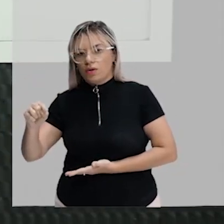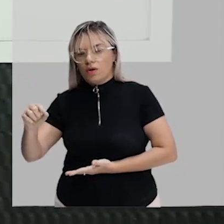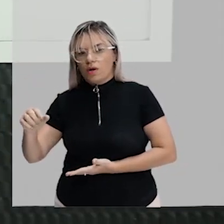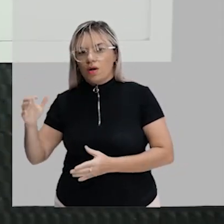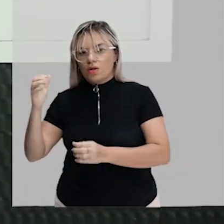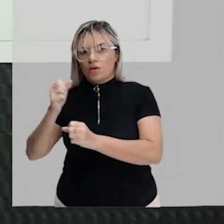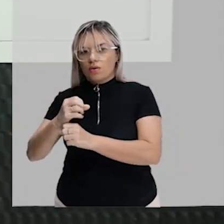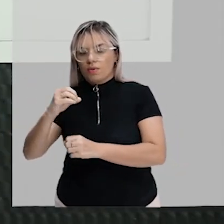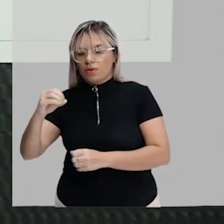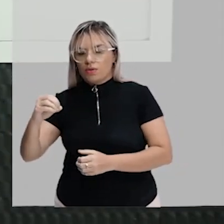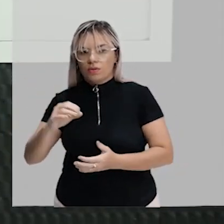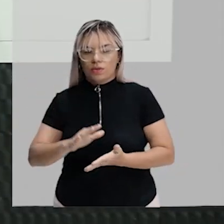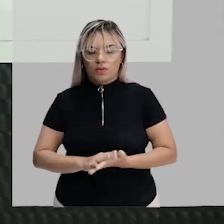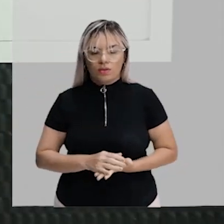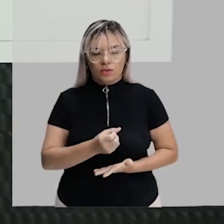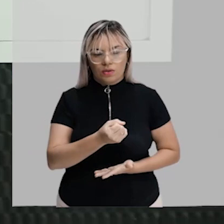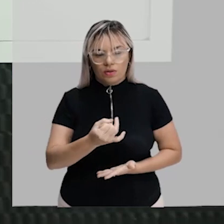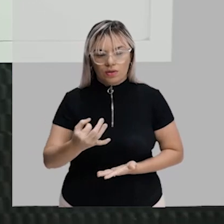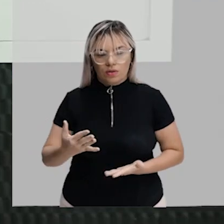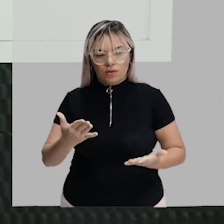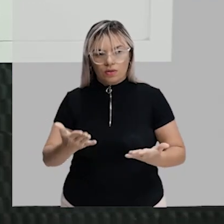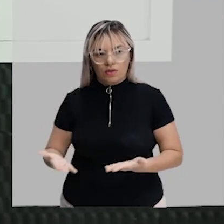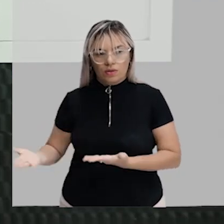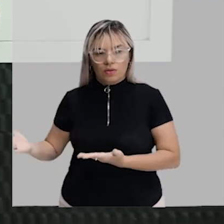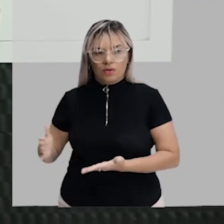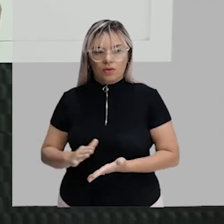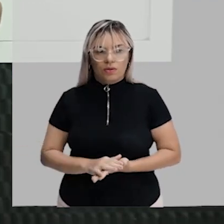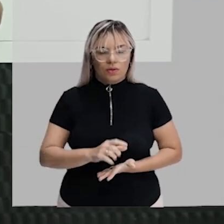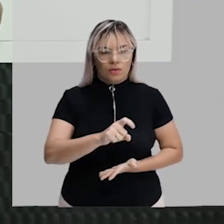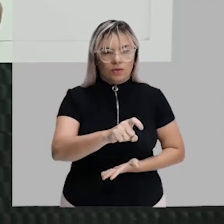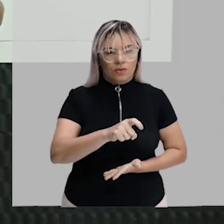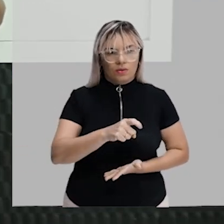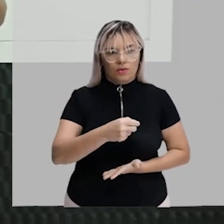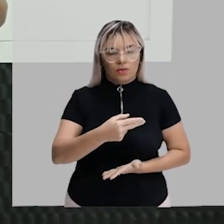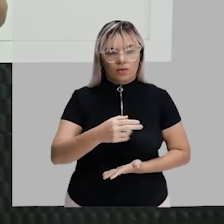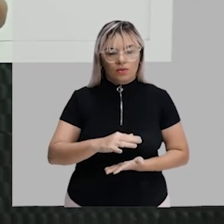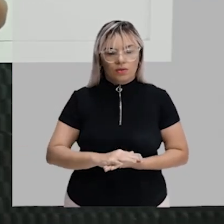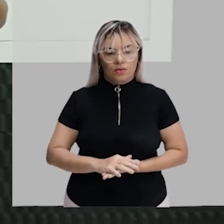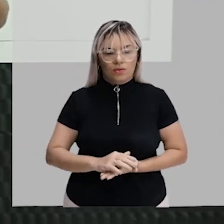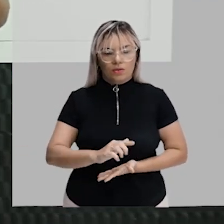Tá? Então, essa quantidade aqui vai ser uma quantidade de